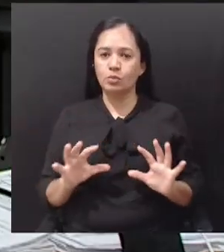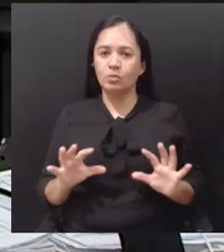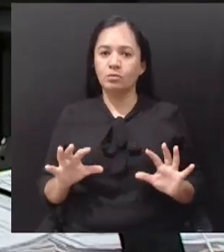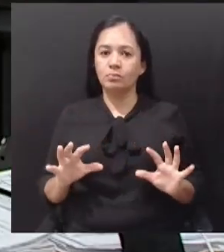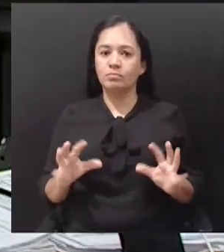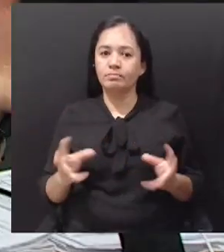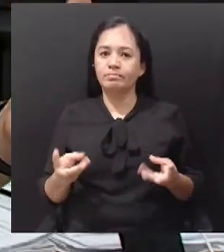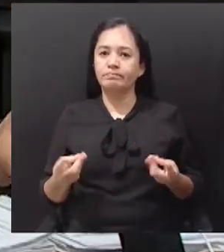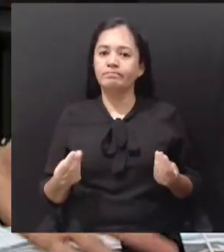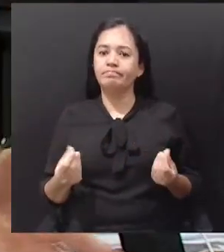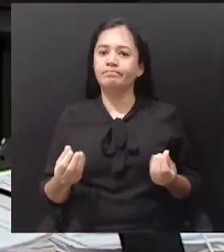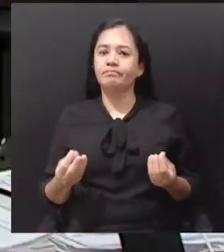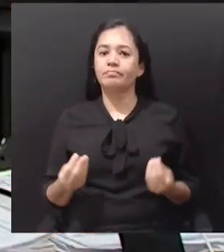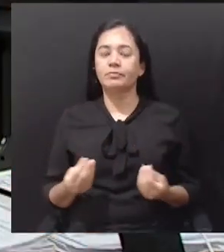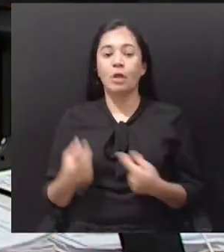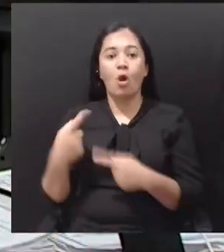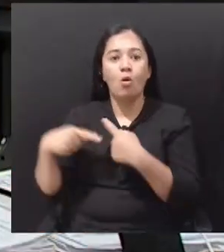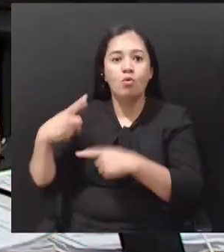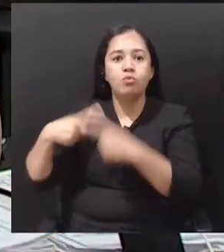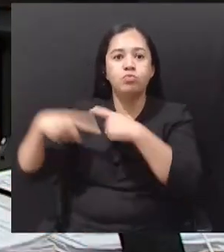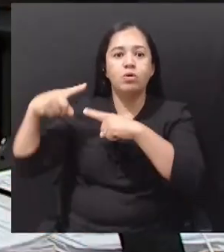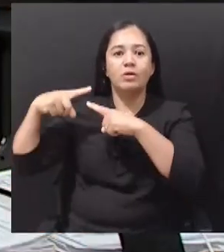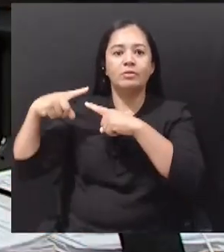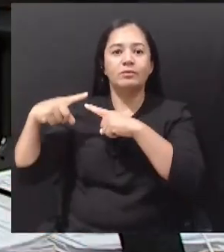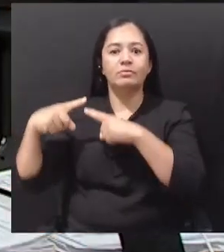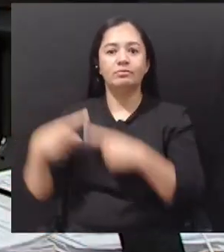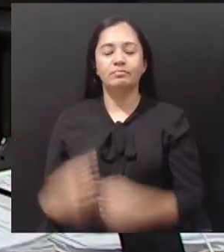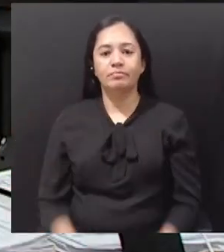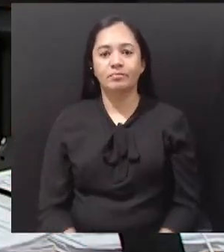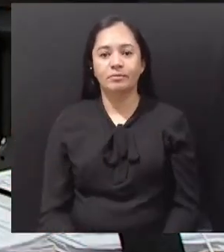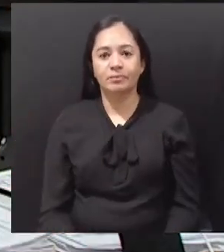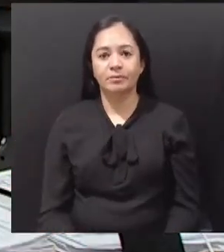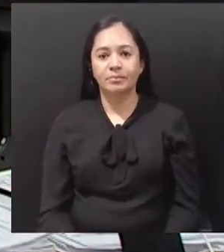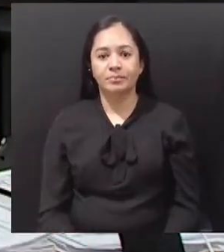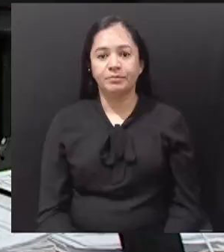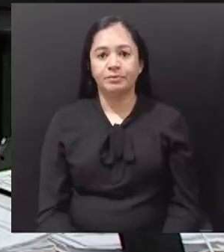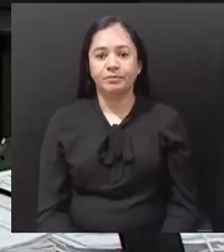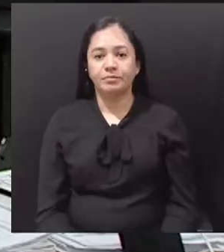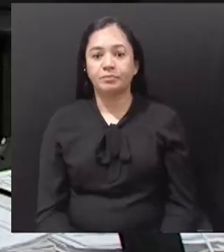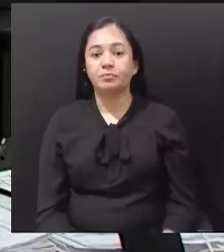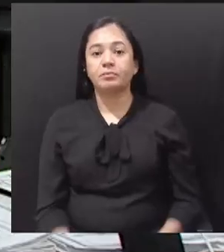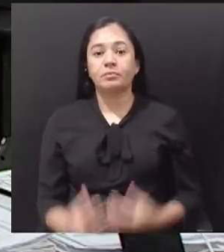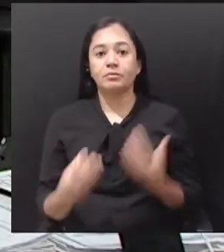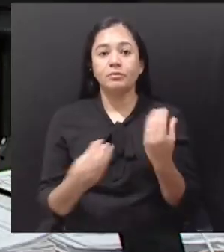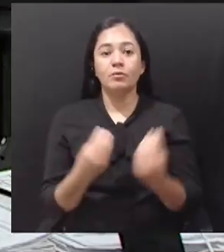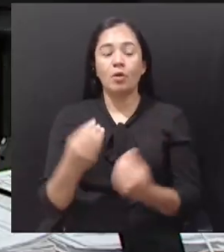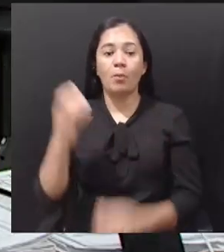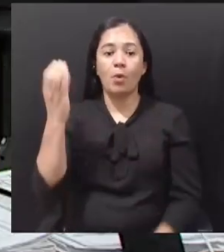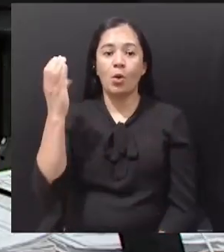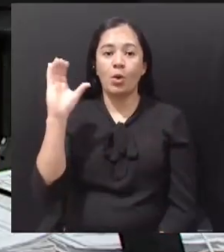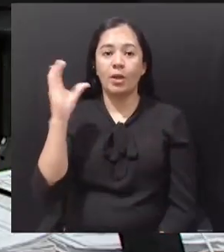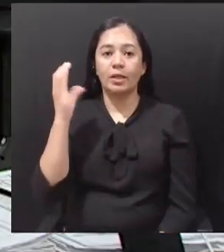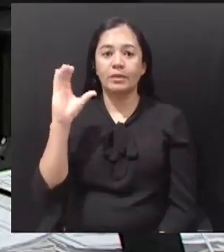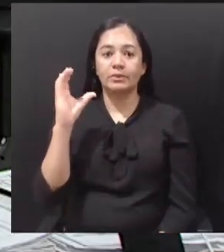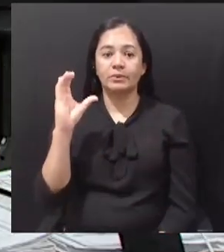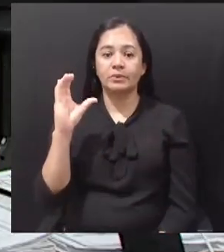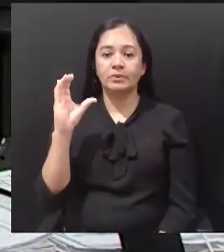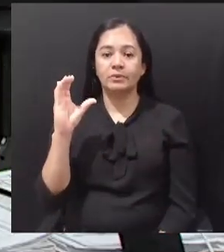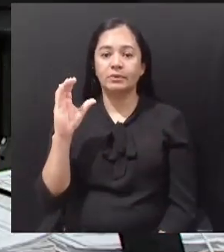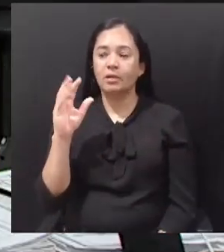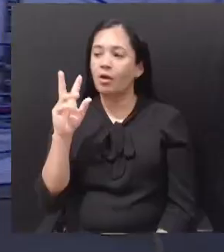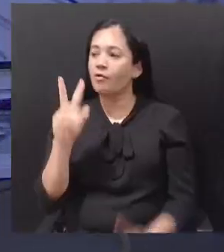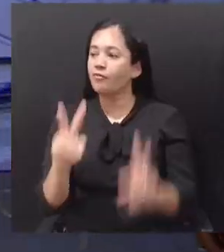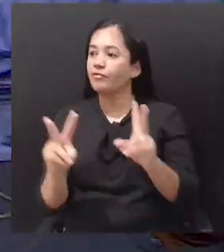uma revolução, digamos assim, em como a ciência era vista ou financiada